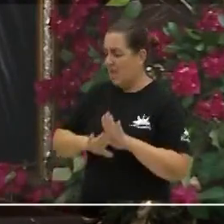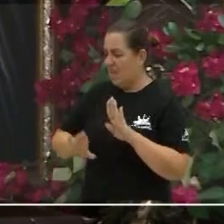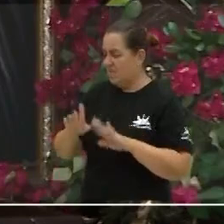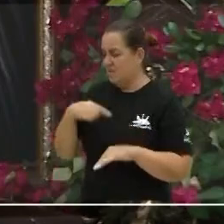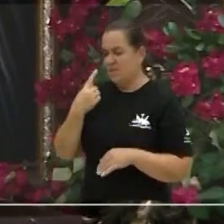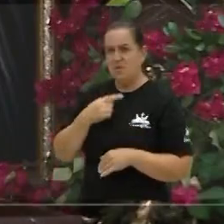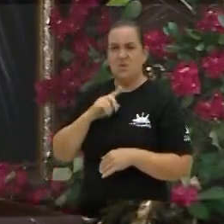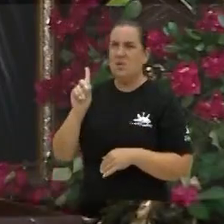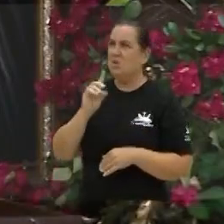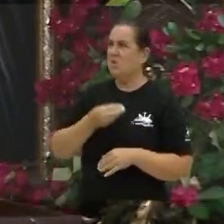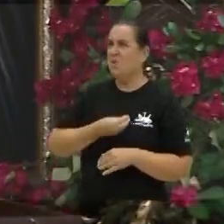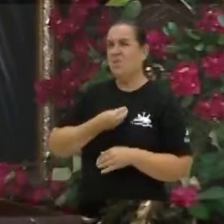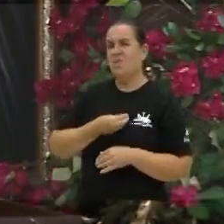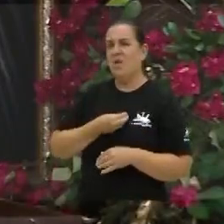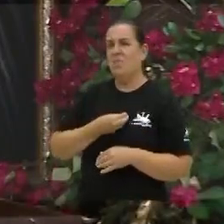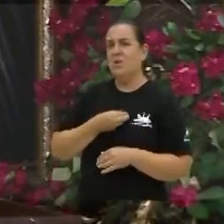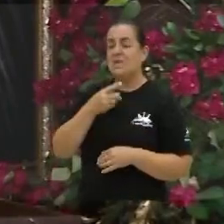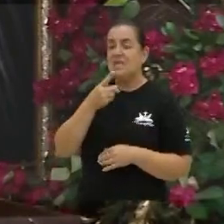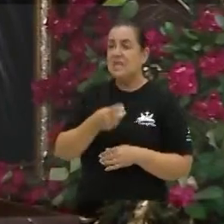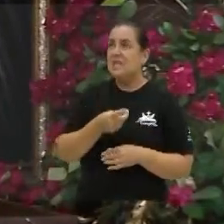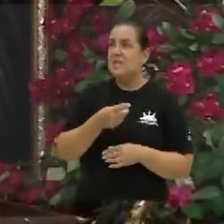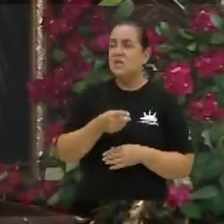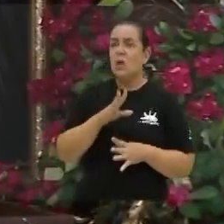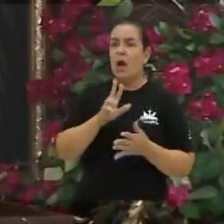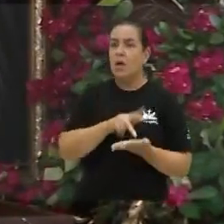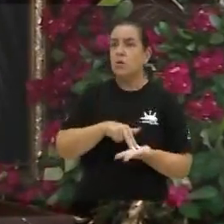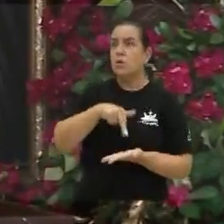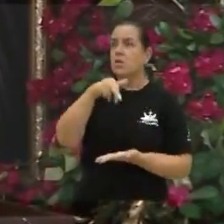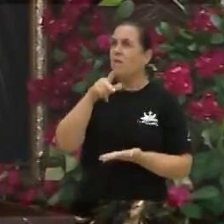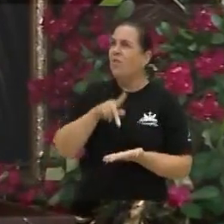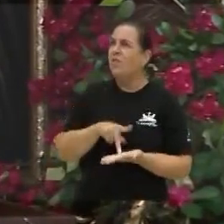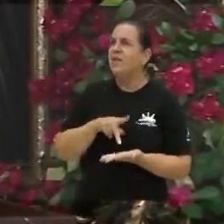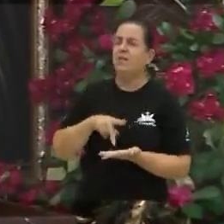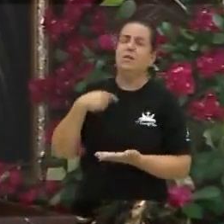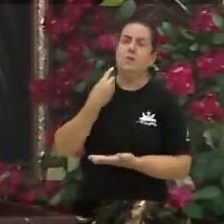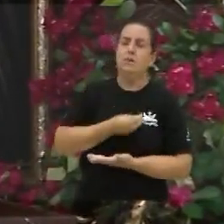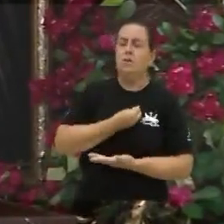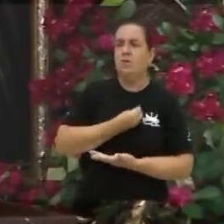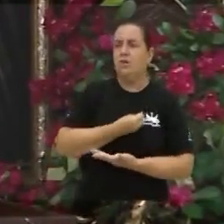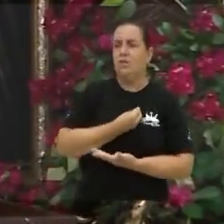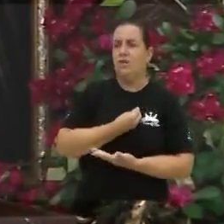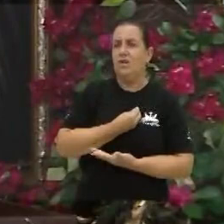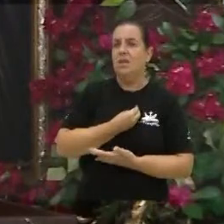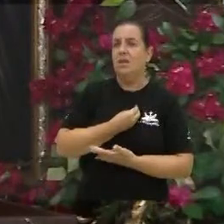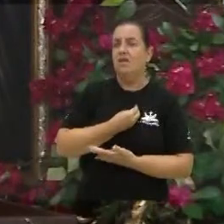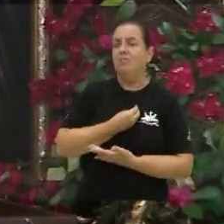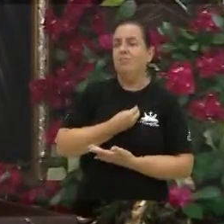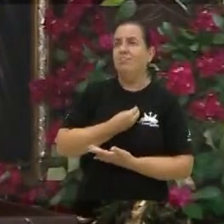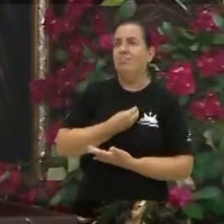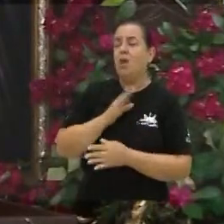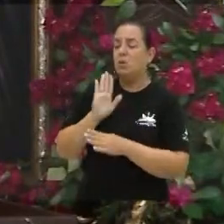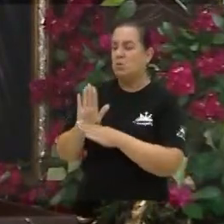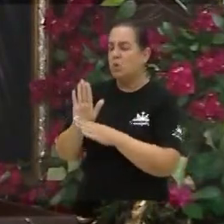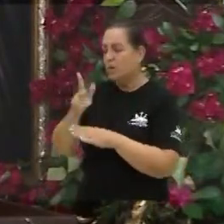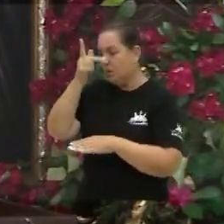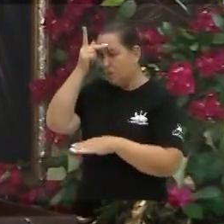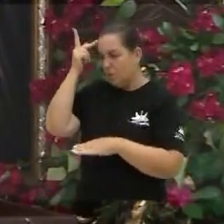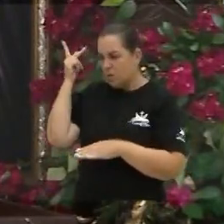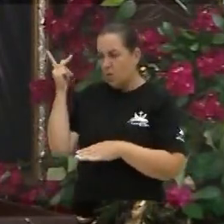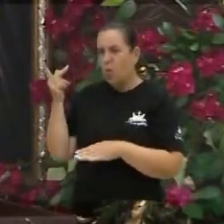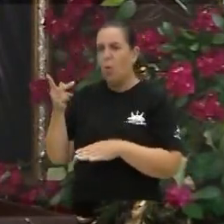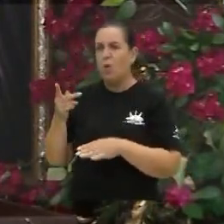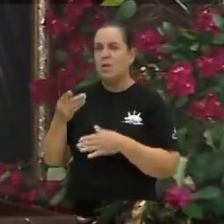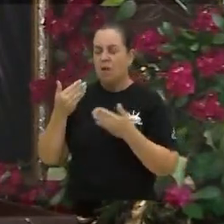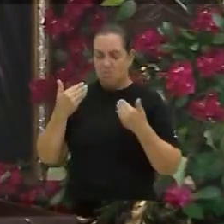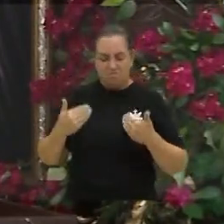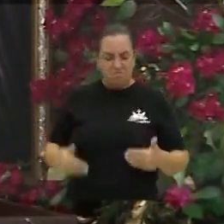não vivemos esse desdobramento da ressurreição em nossa vida, em desapego, gratuidade, união